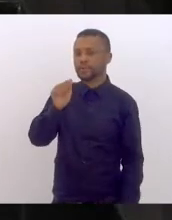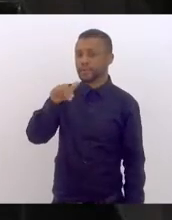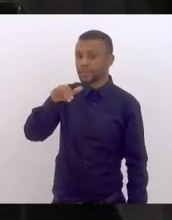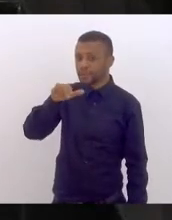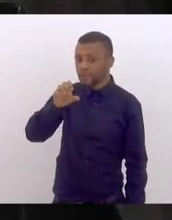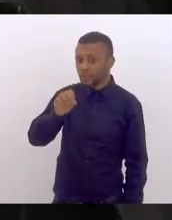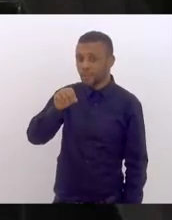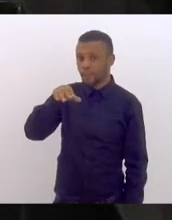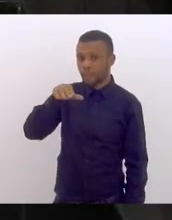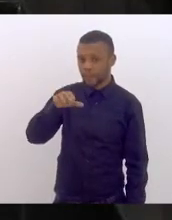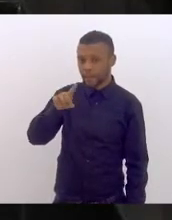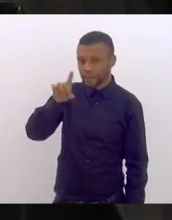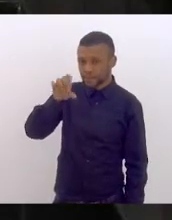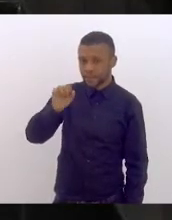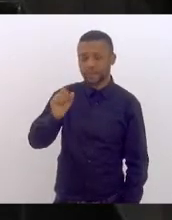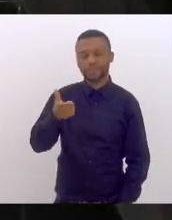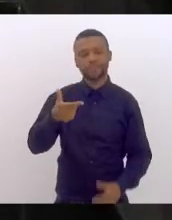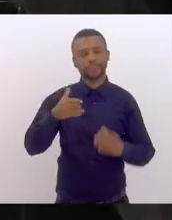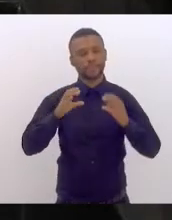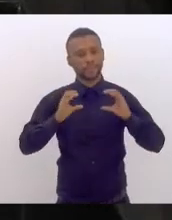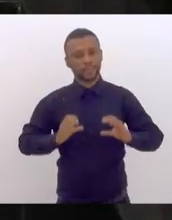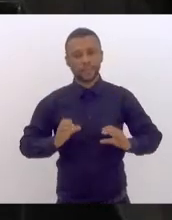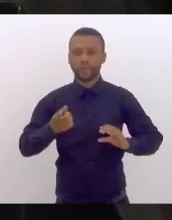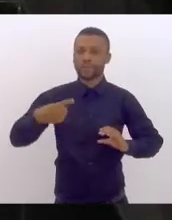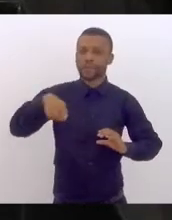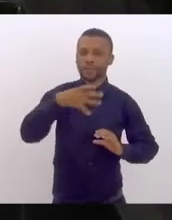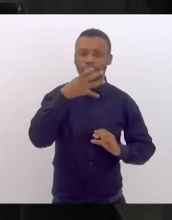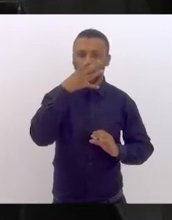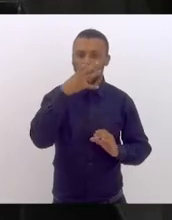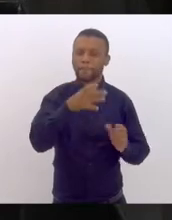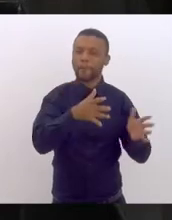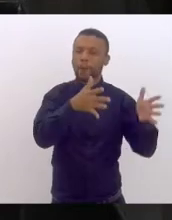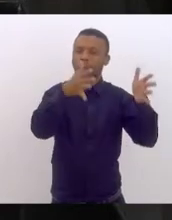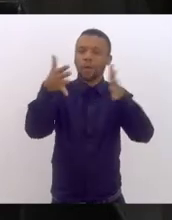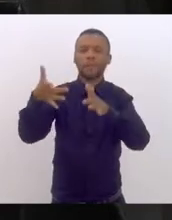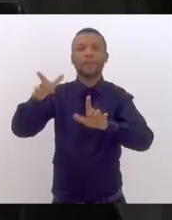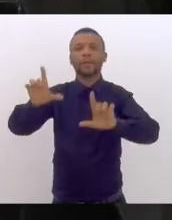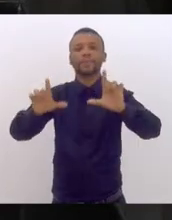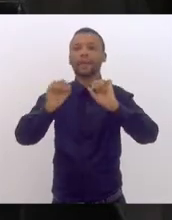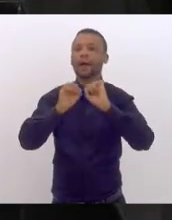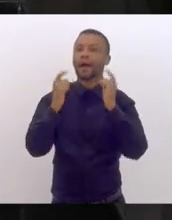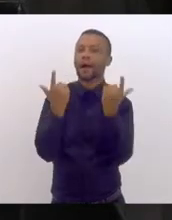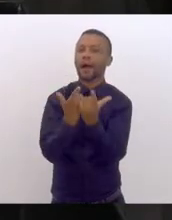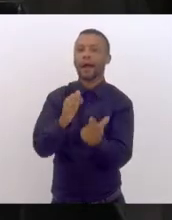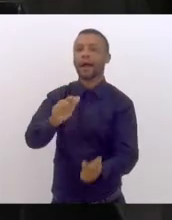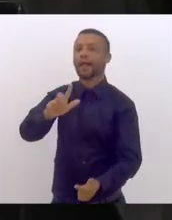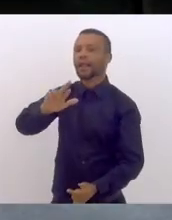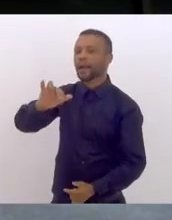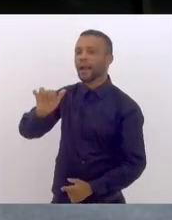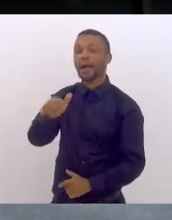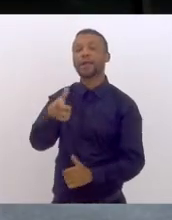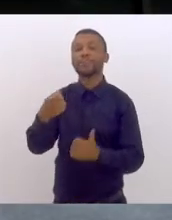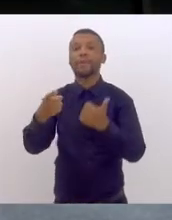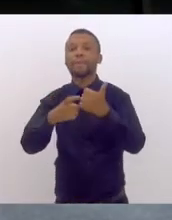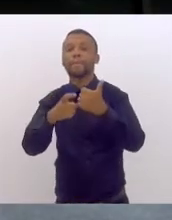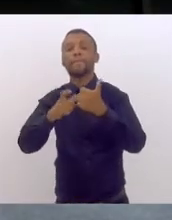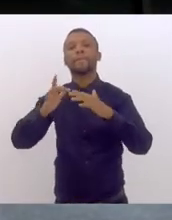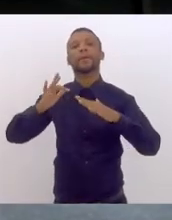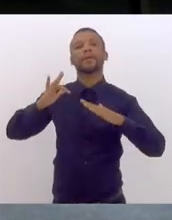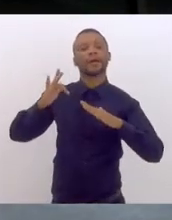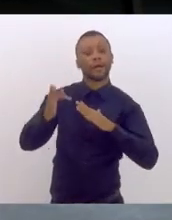cidadãs e cidadãos que nos assistem pela TV alerj de ouro seguem pelas redes